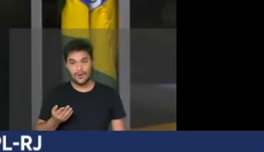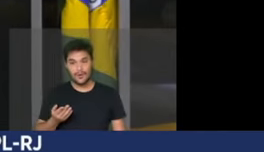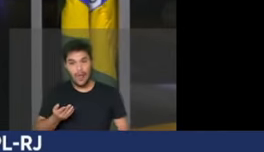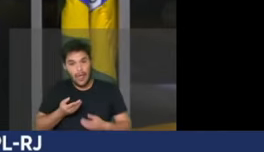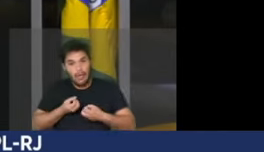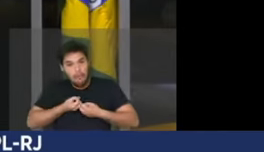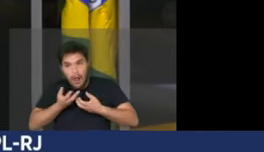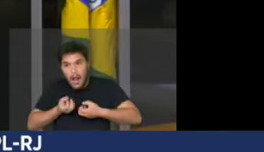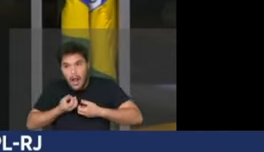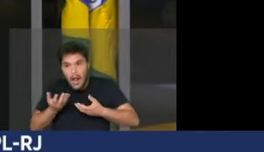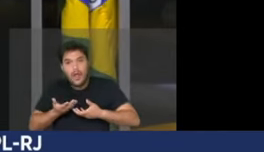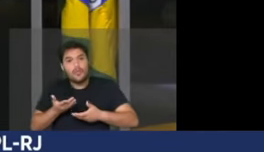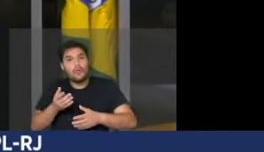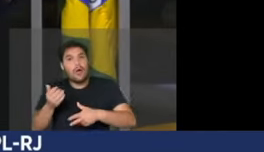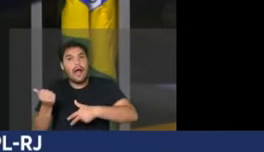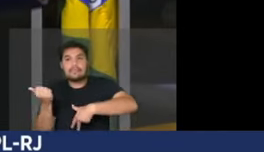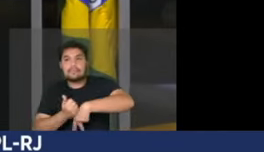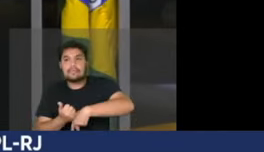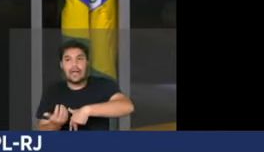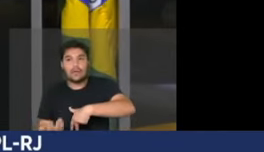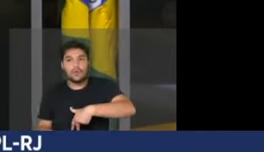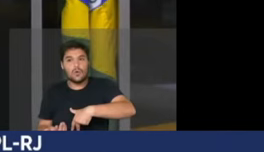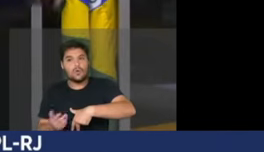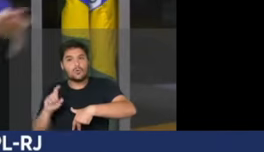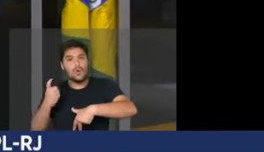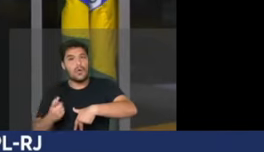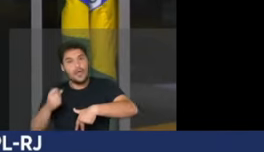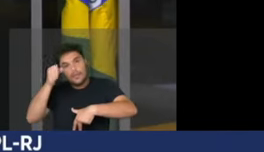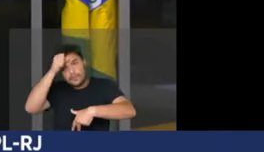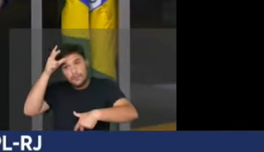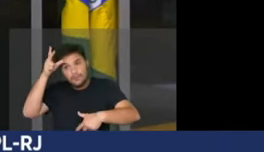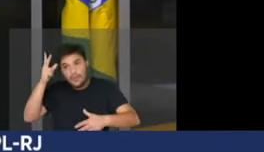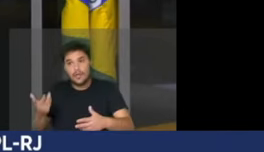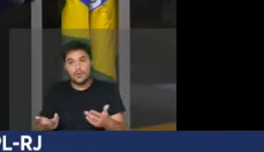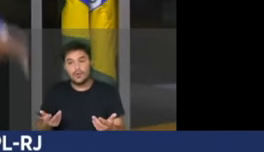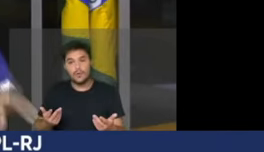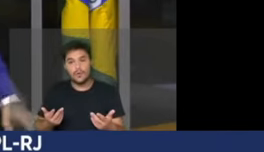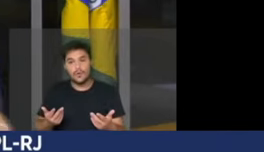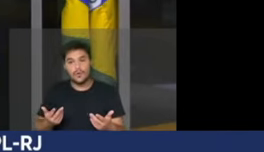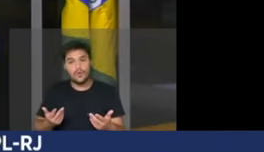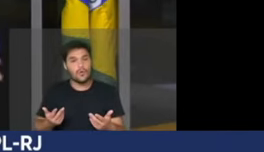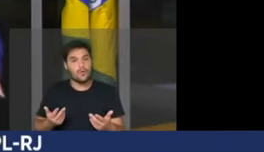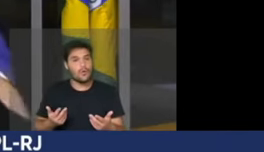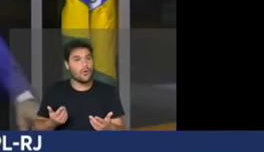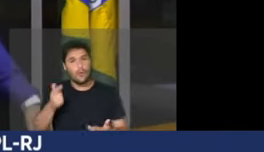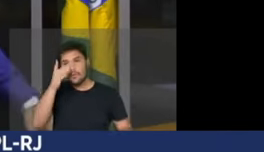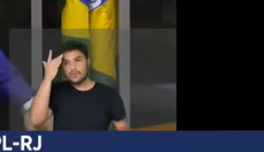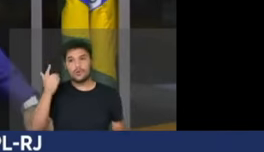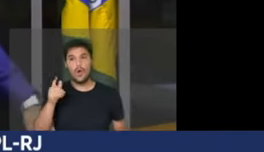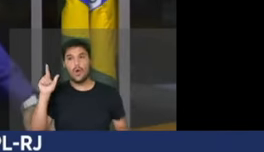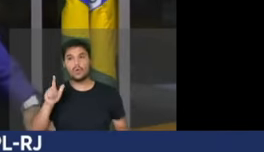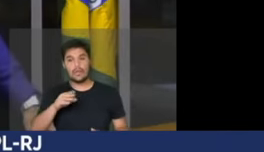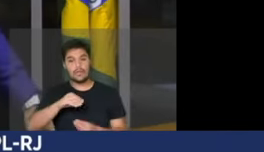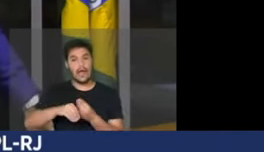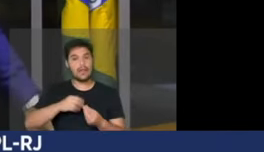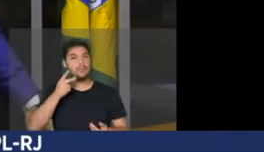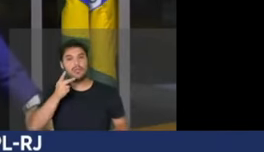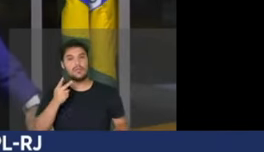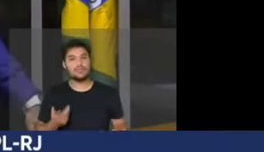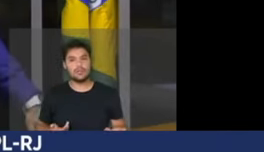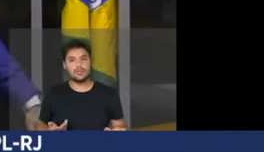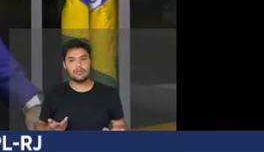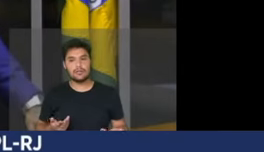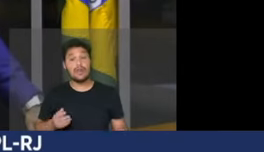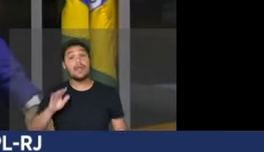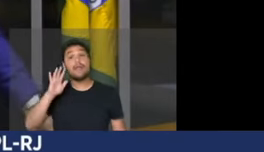no assassinato de um ex-prefeito ou de uma pessoa ligada à política.